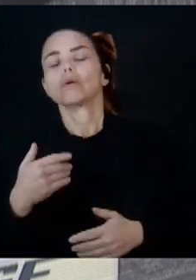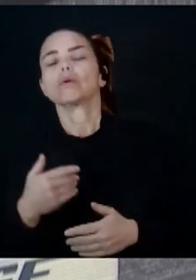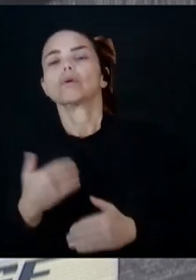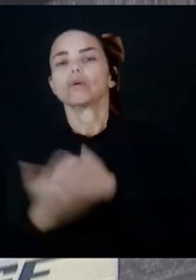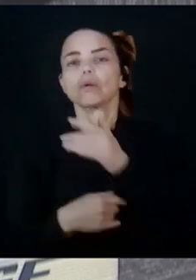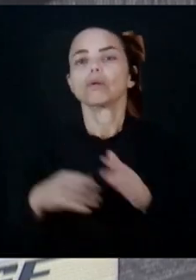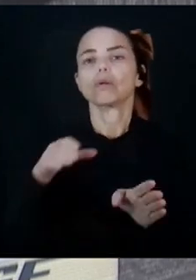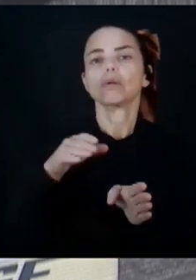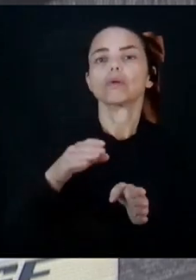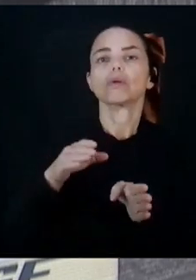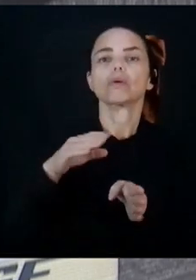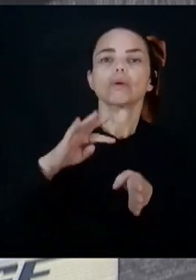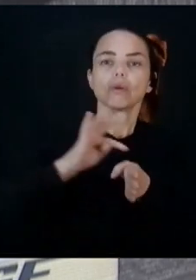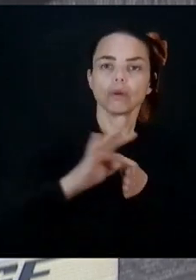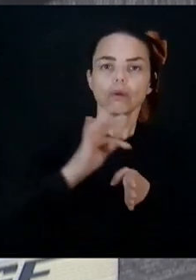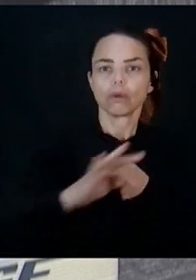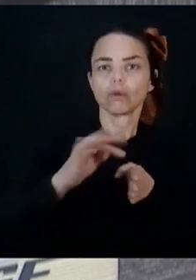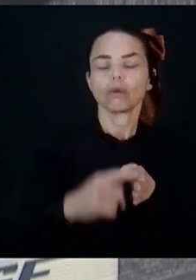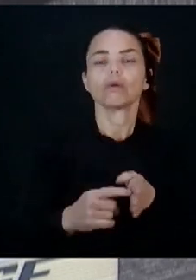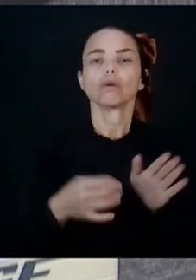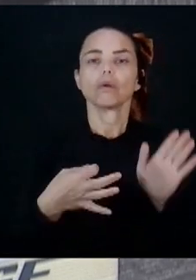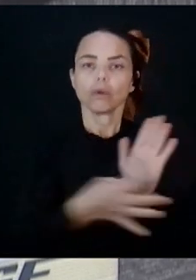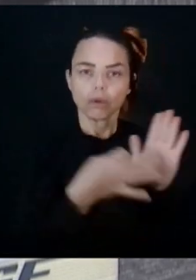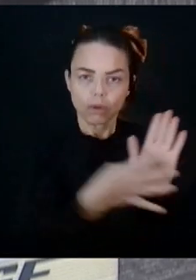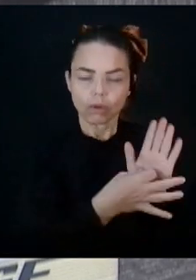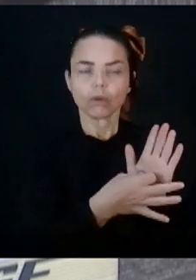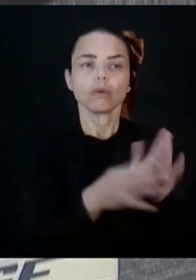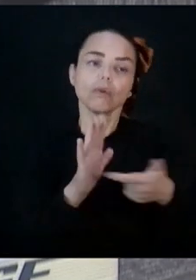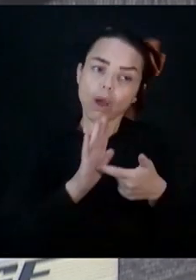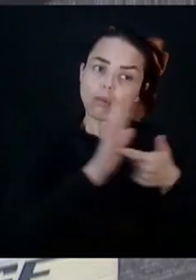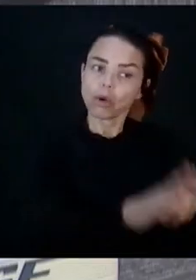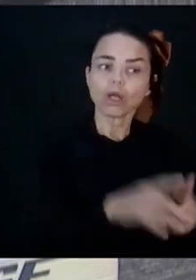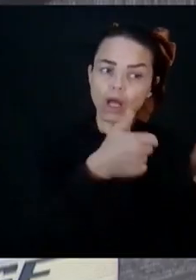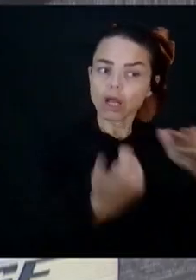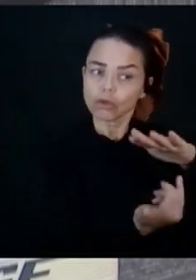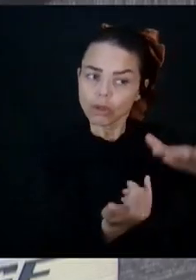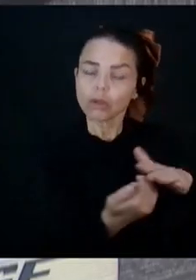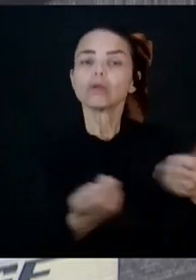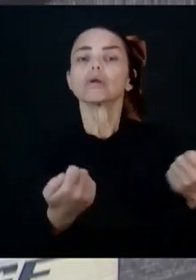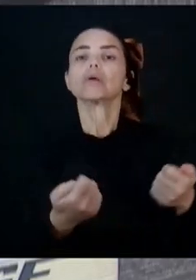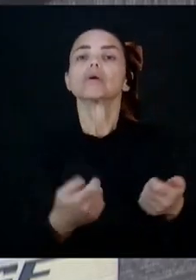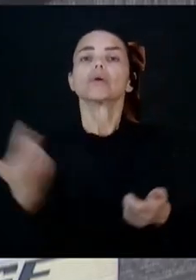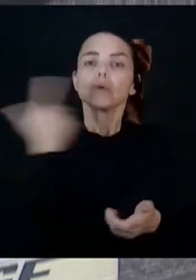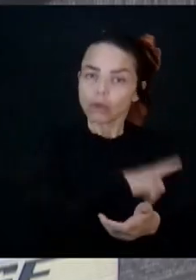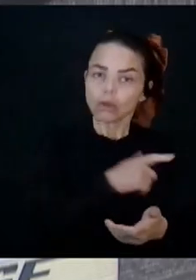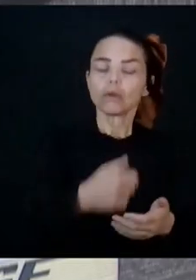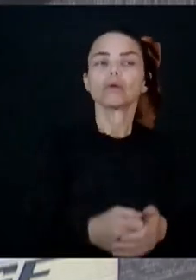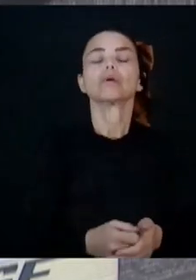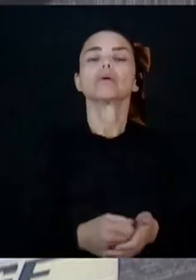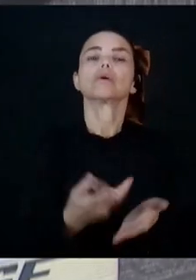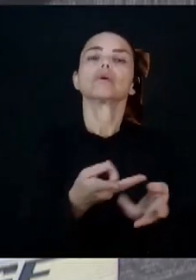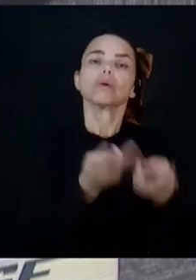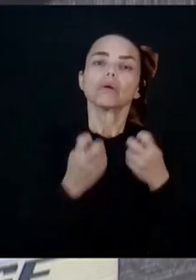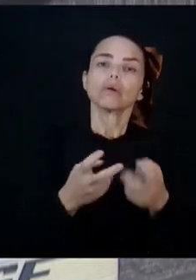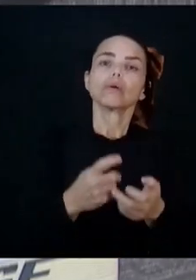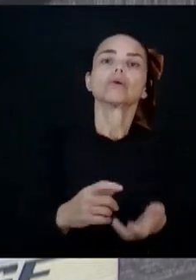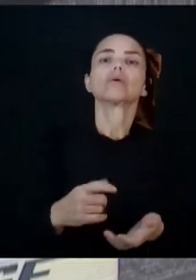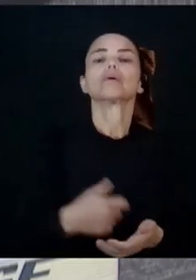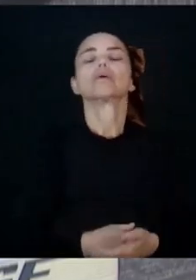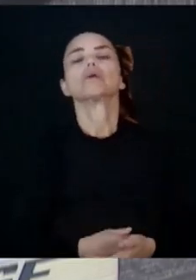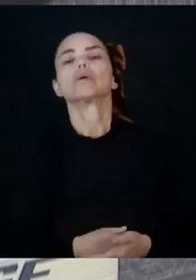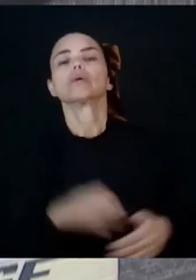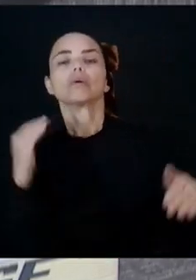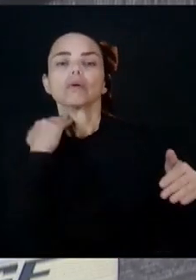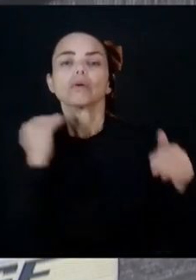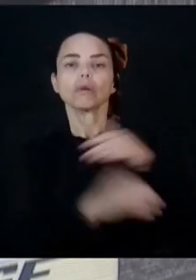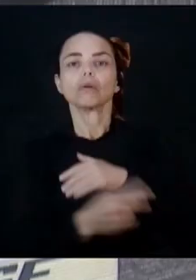indicar, vai o montante que ela conseguiu fazer a captação, deixando uma reserva de 20%